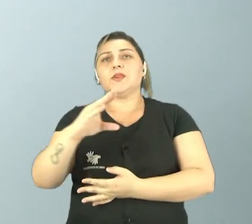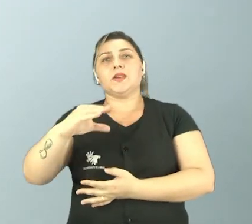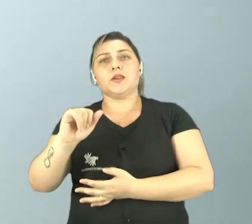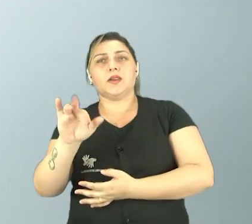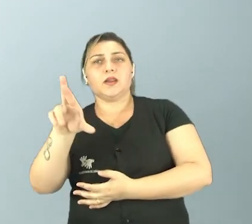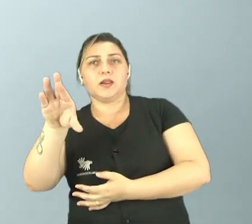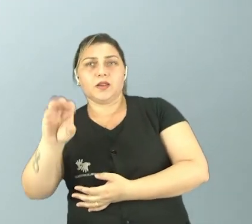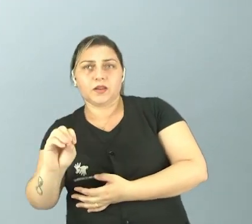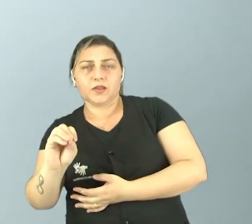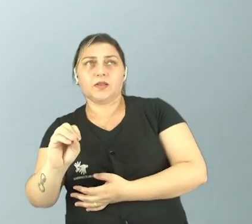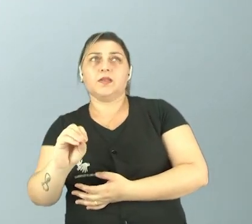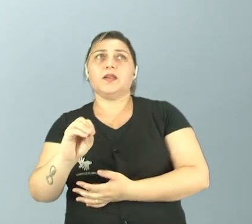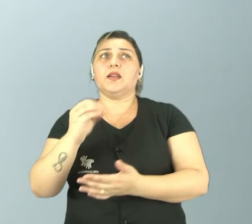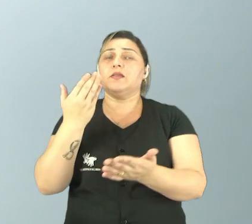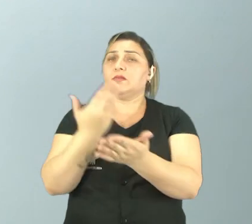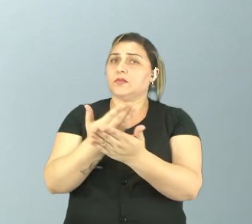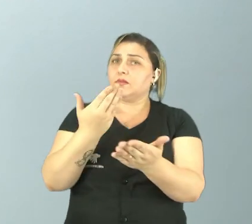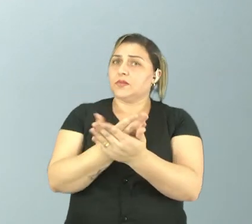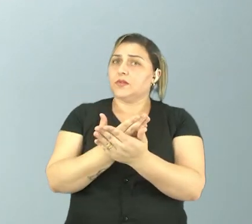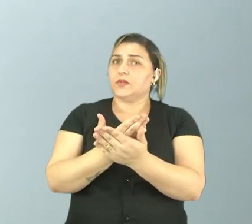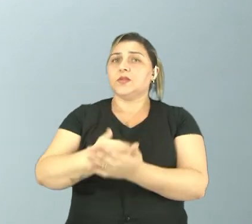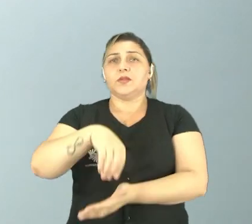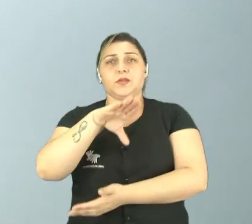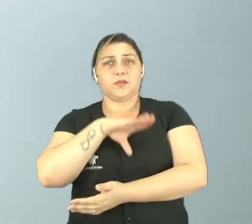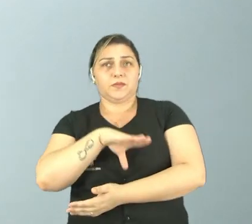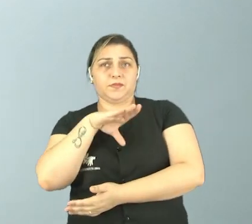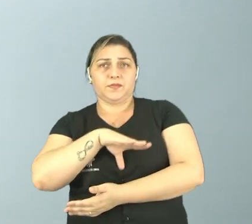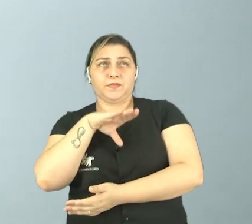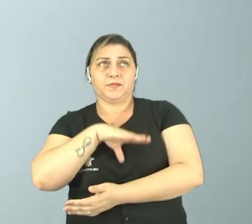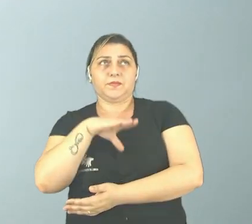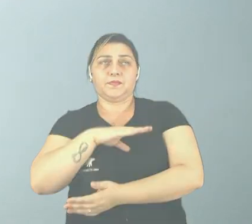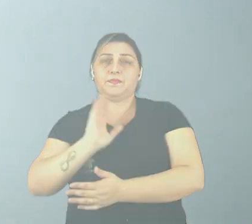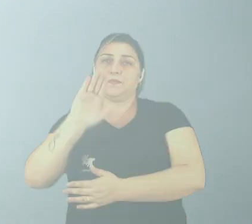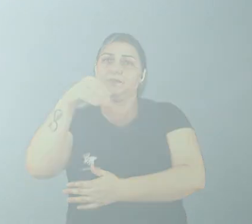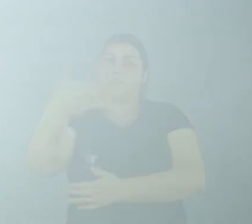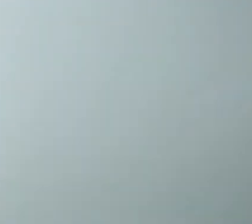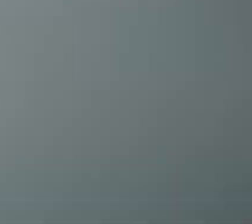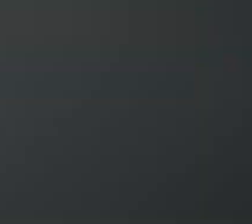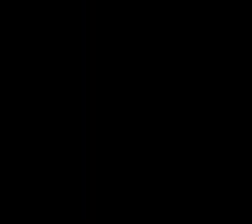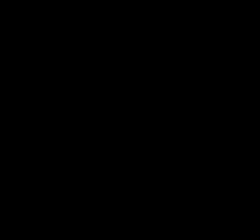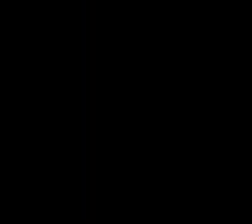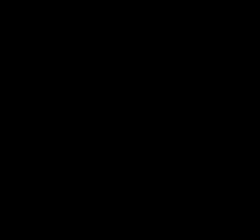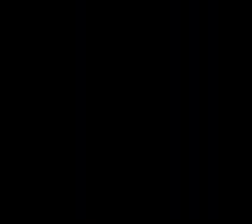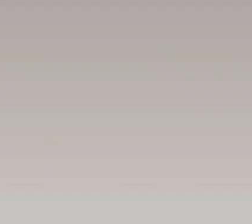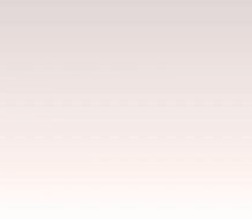nome é Cairo Mendes e essa foi a aula de língua portuguesa. Até a próxima!